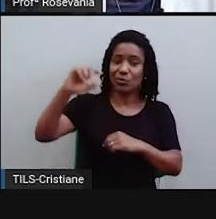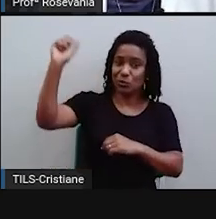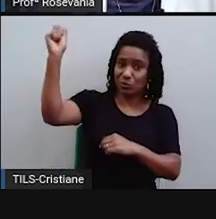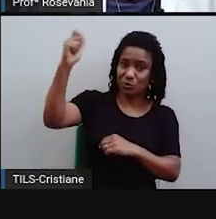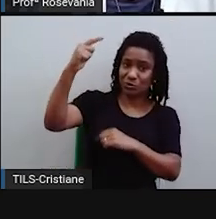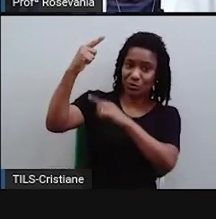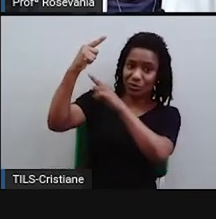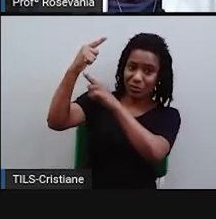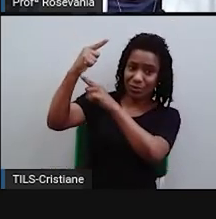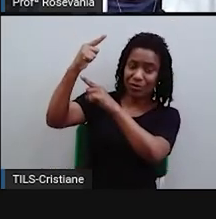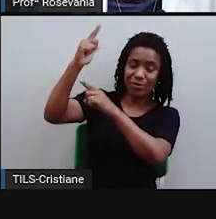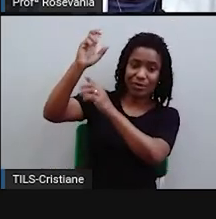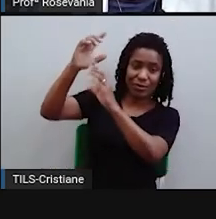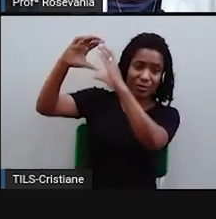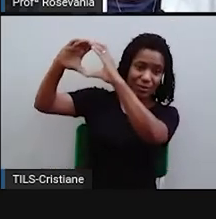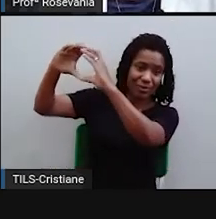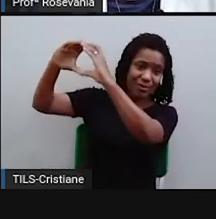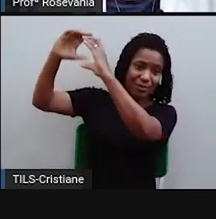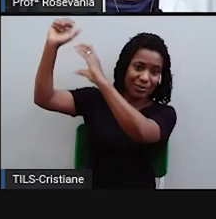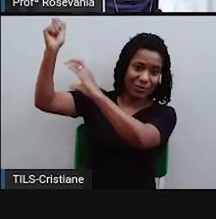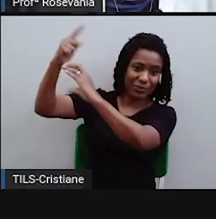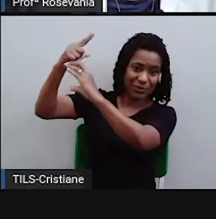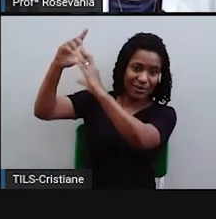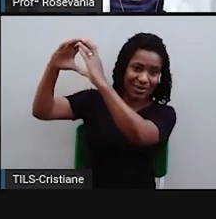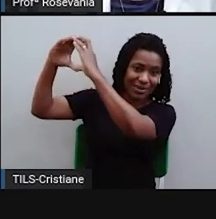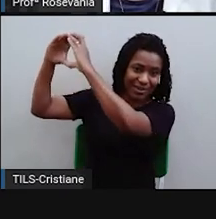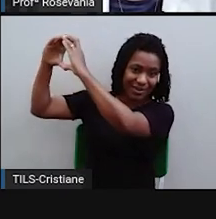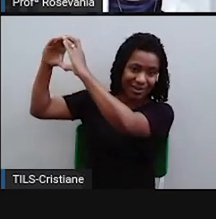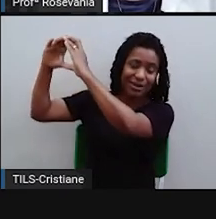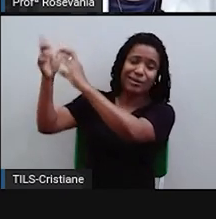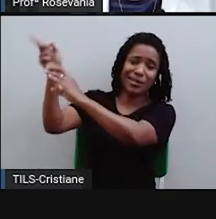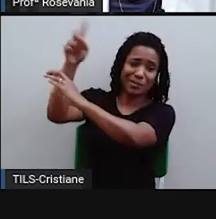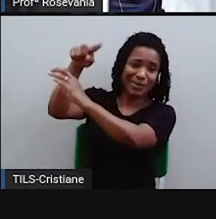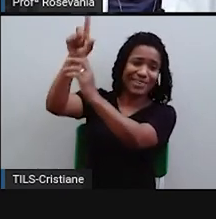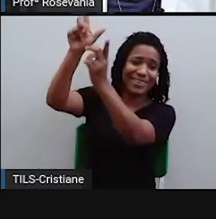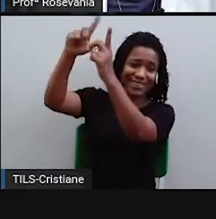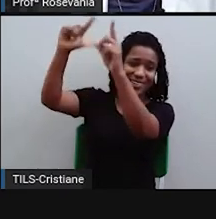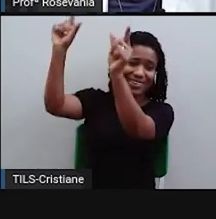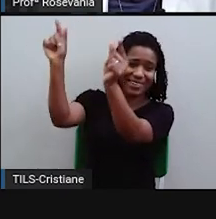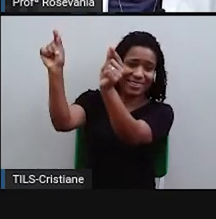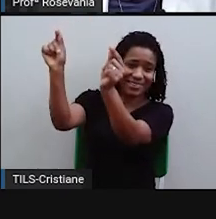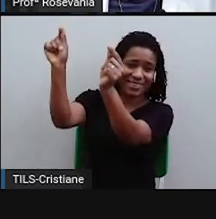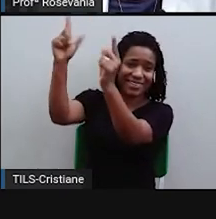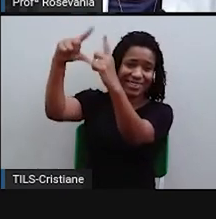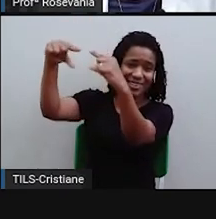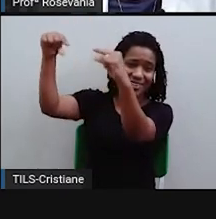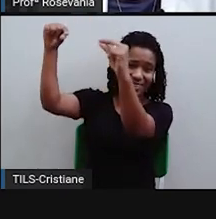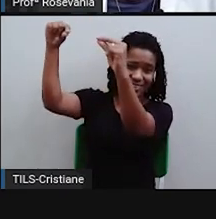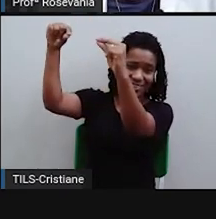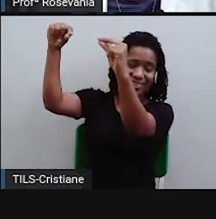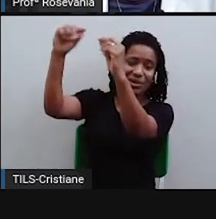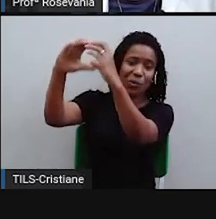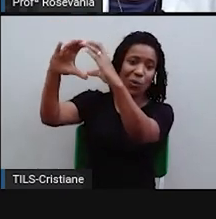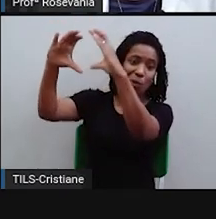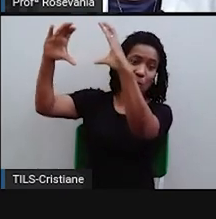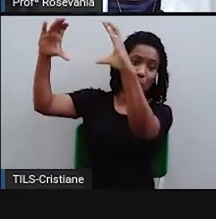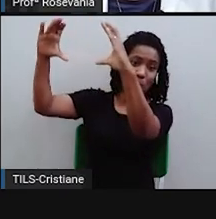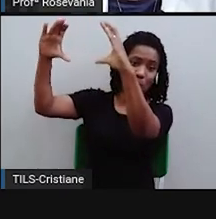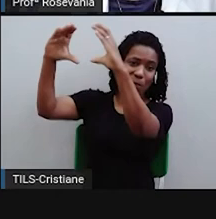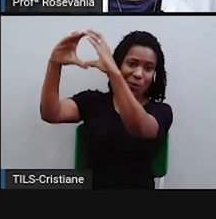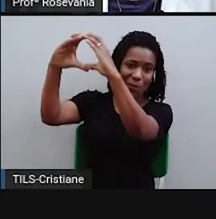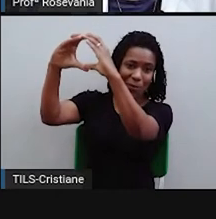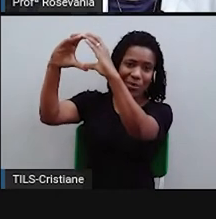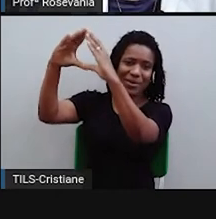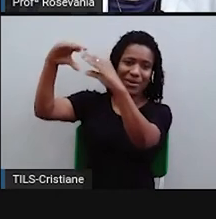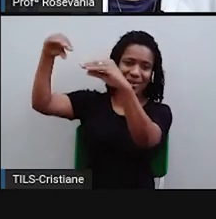Daí podemos tomá-la como ponto de referência para orientação. Na época da lua cheia, usamos o